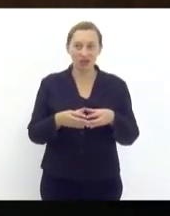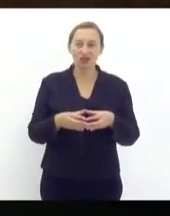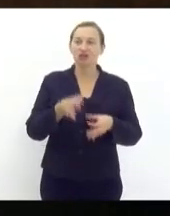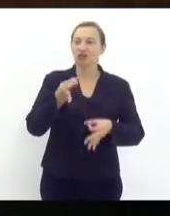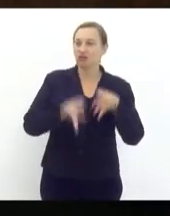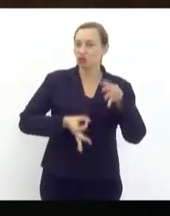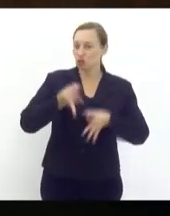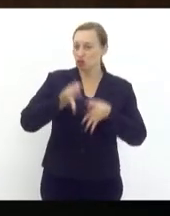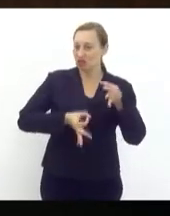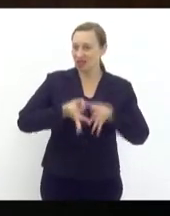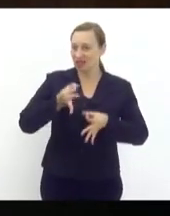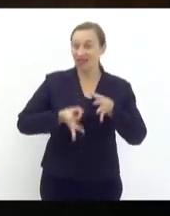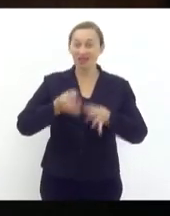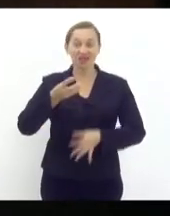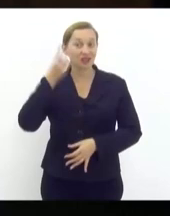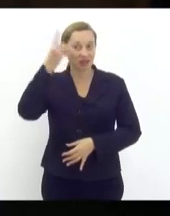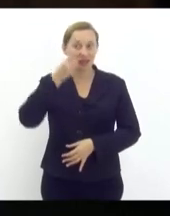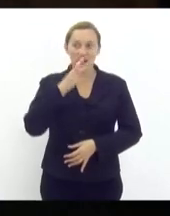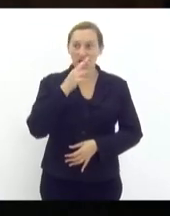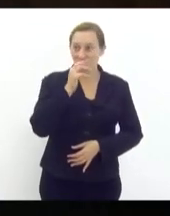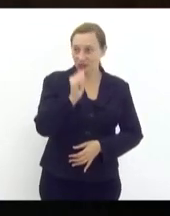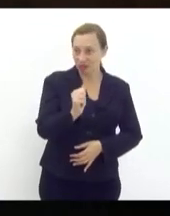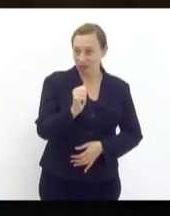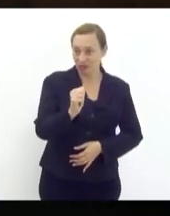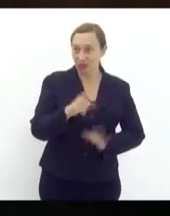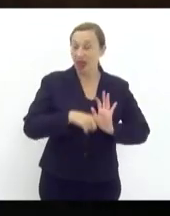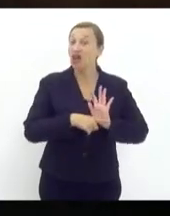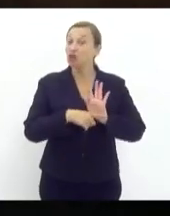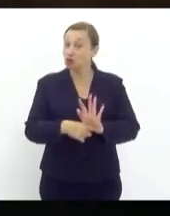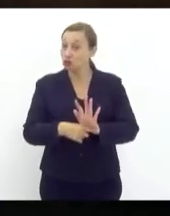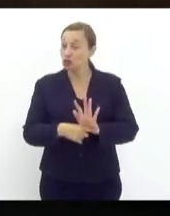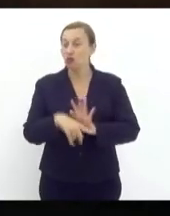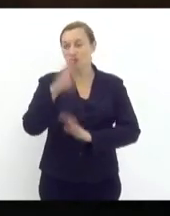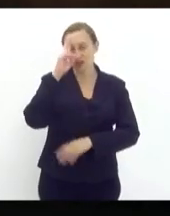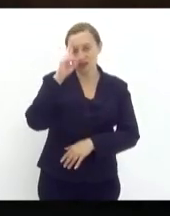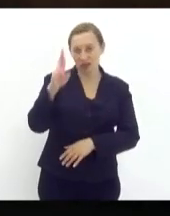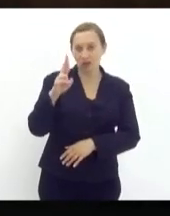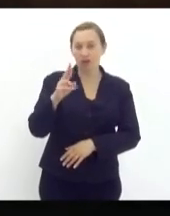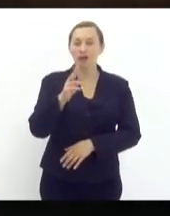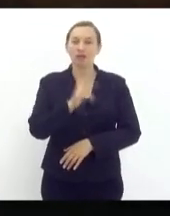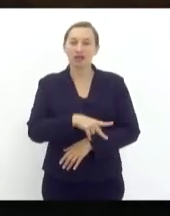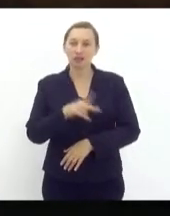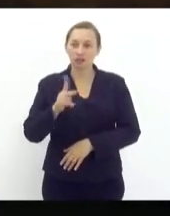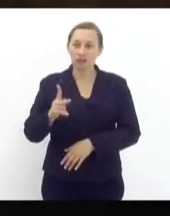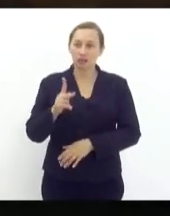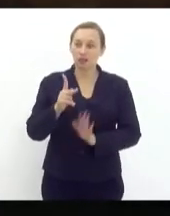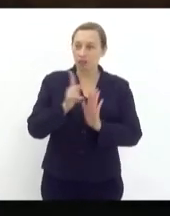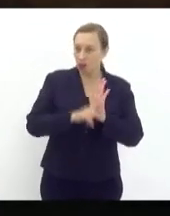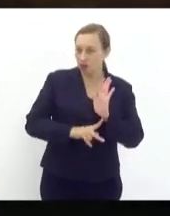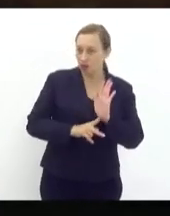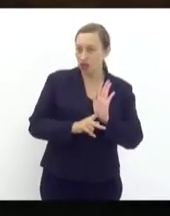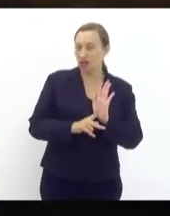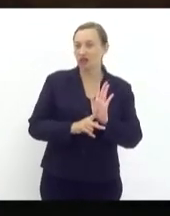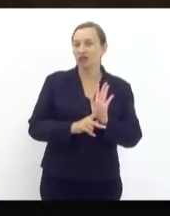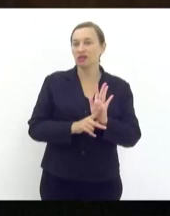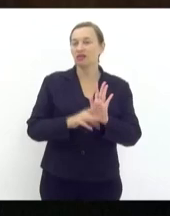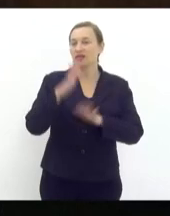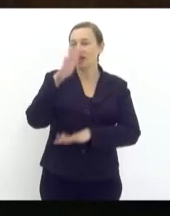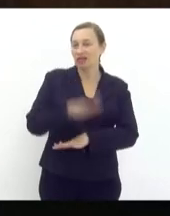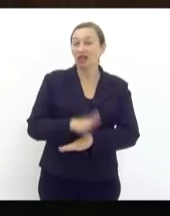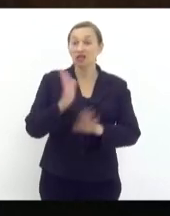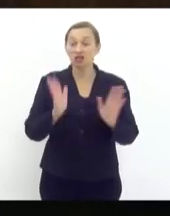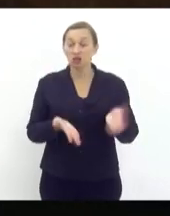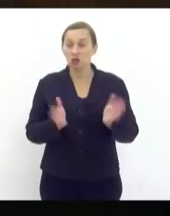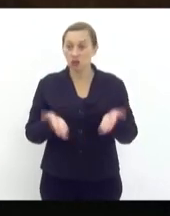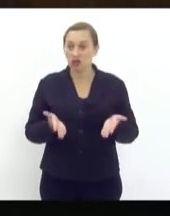justiça Deputado Rodrigo Amorim ajudou muito vossa excelência para que esse projeto vence a sessão nessa tarde de hoje